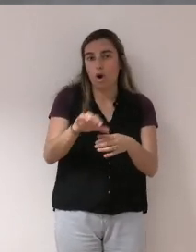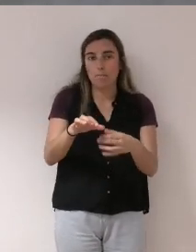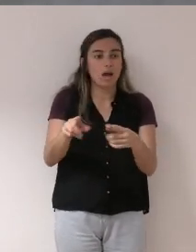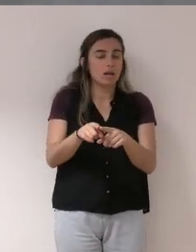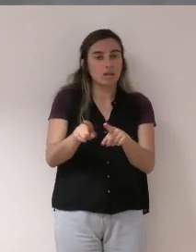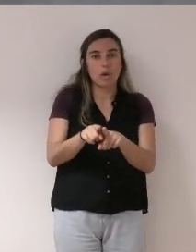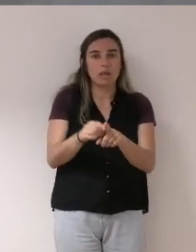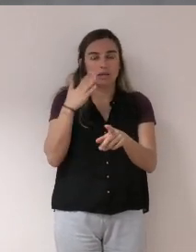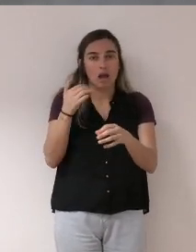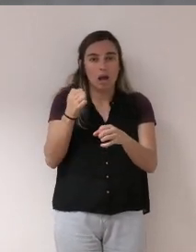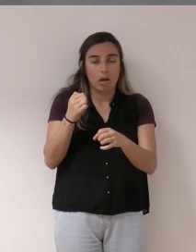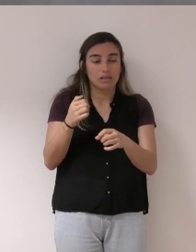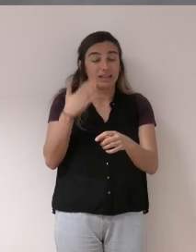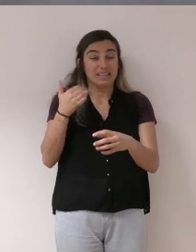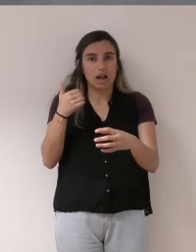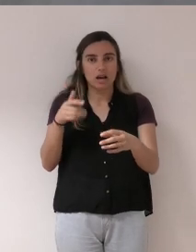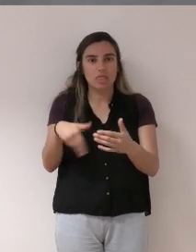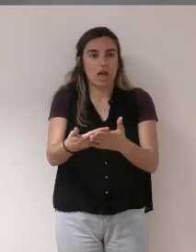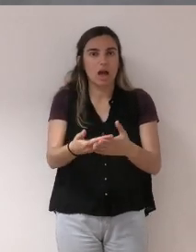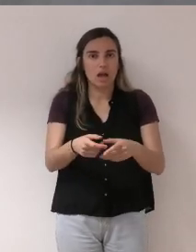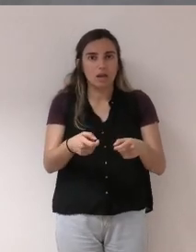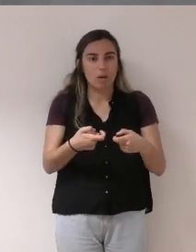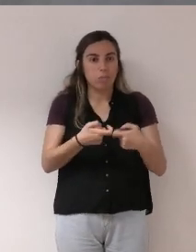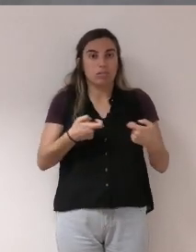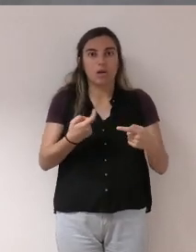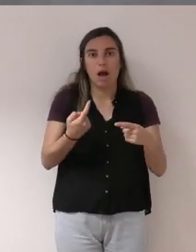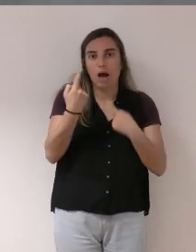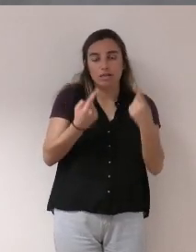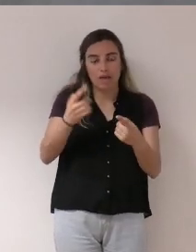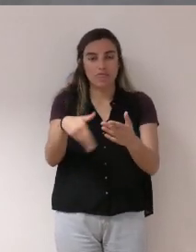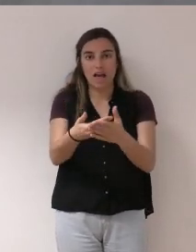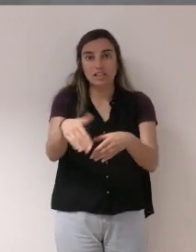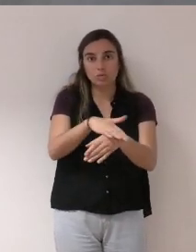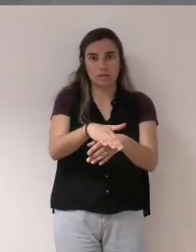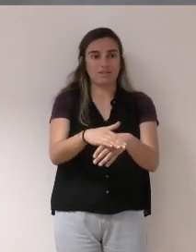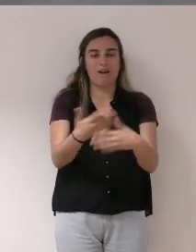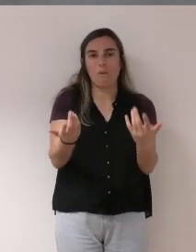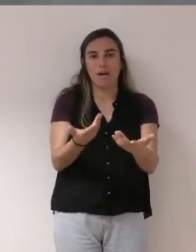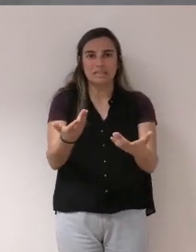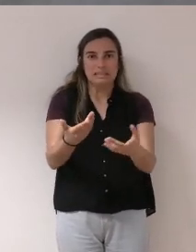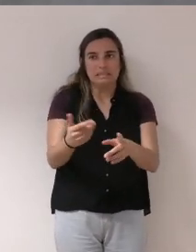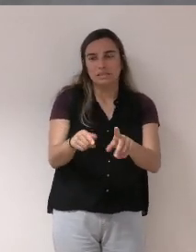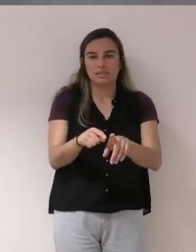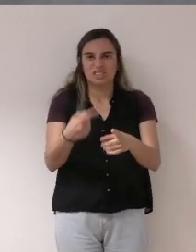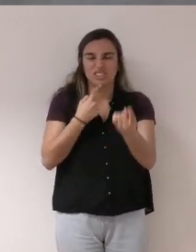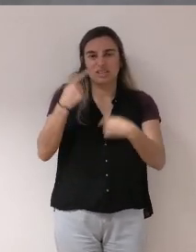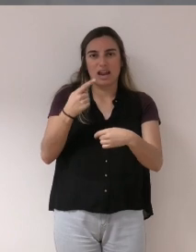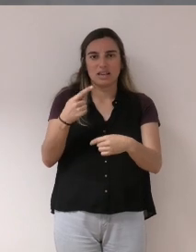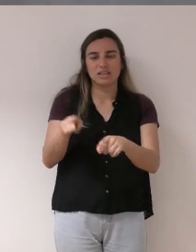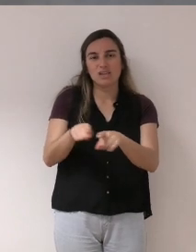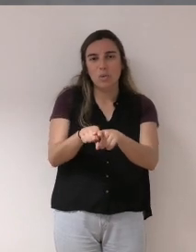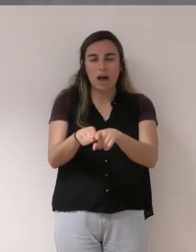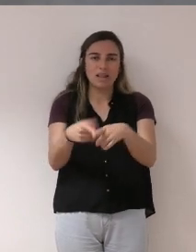choque, tentativa de chocar ou de produzir situações limites para chocar, é em